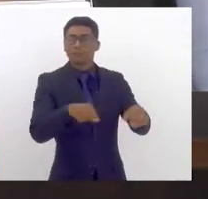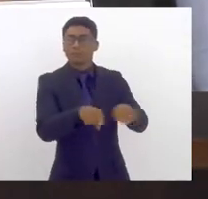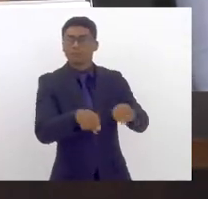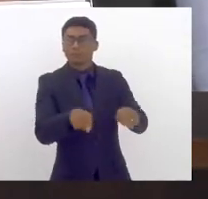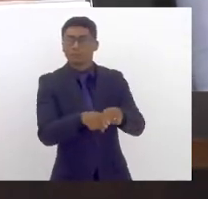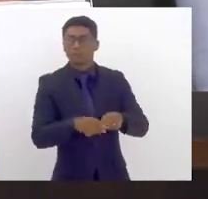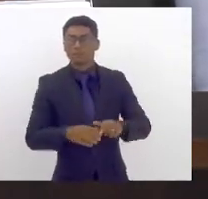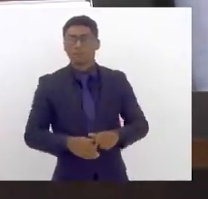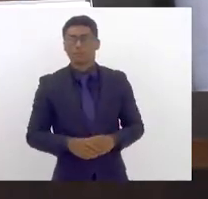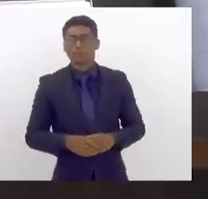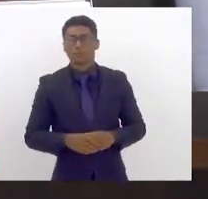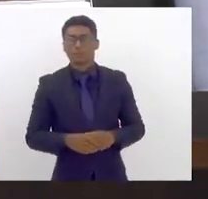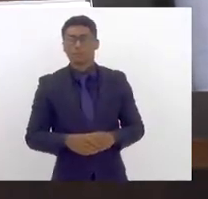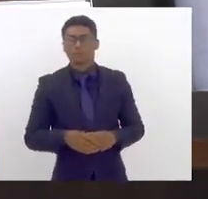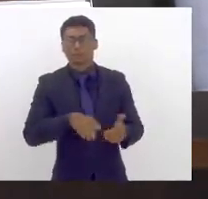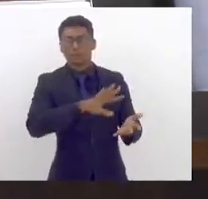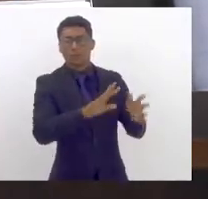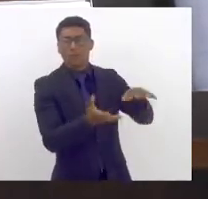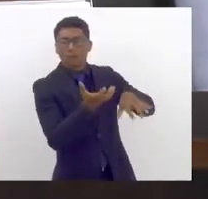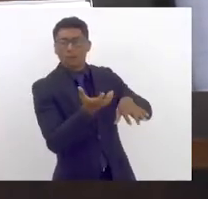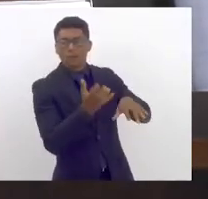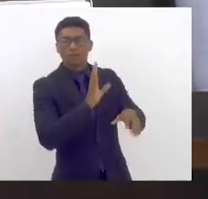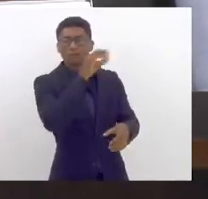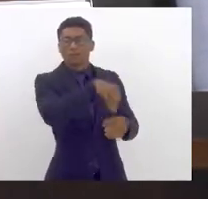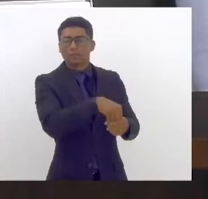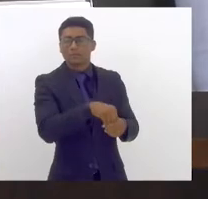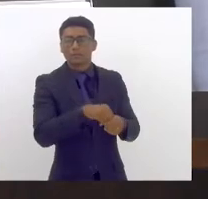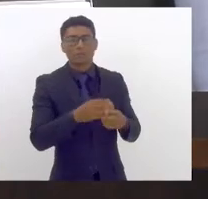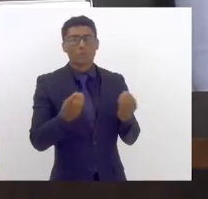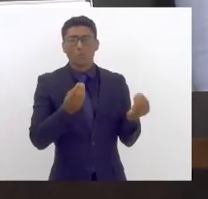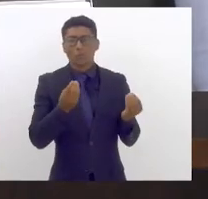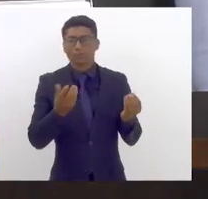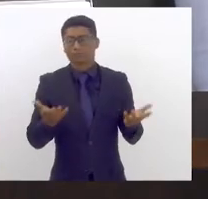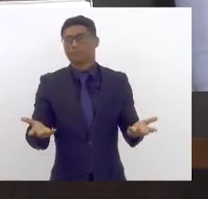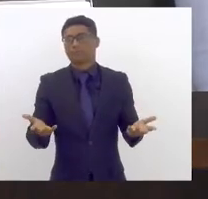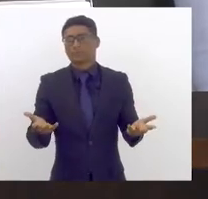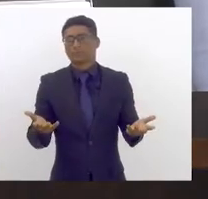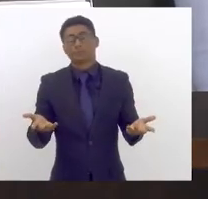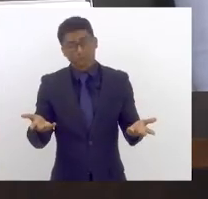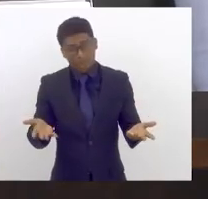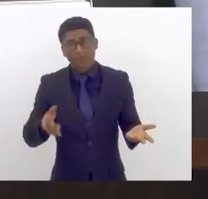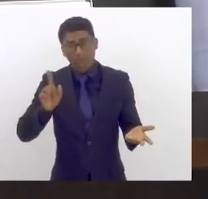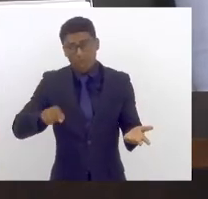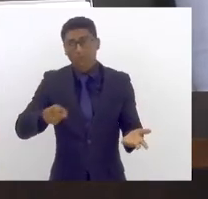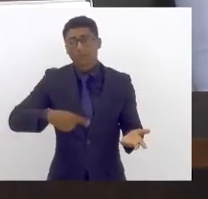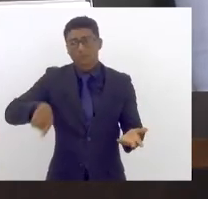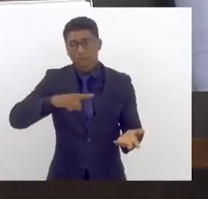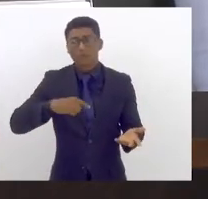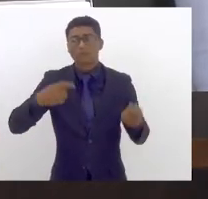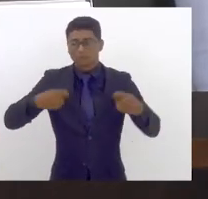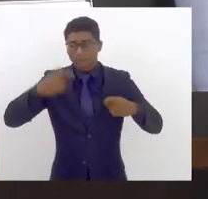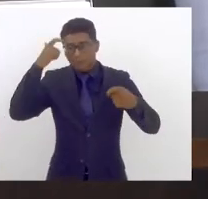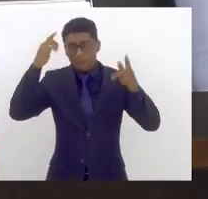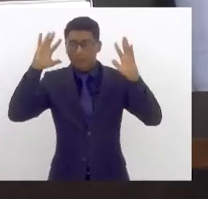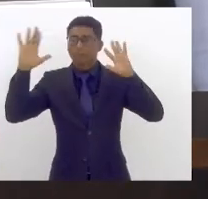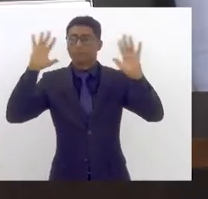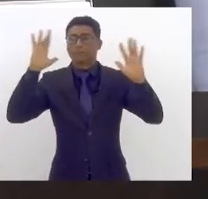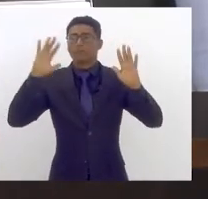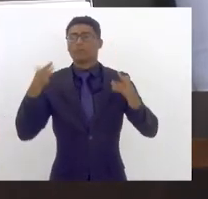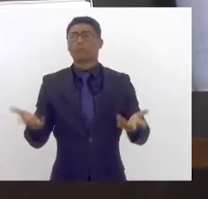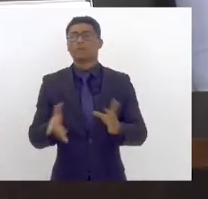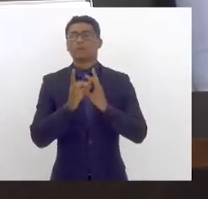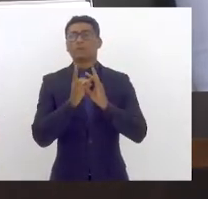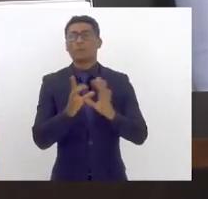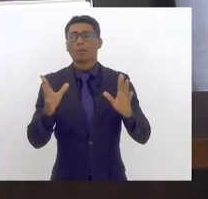população dentro do congresso nacional são esses questionamentos com relação a nossa democracia que devemos e vamos fazer